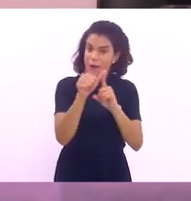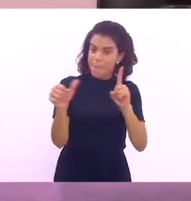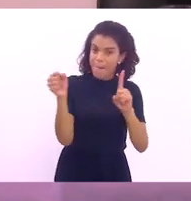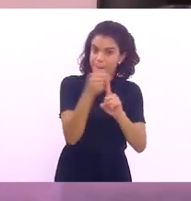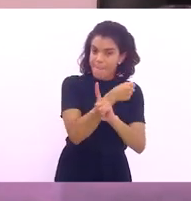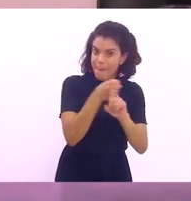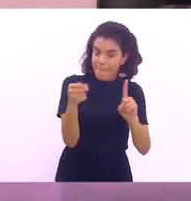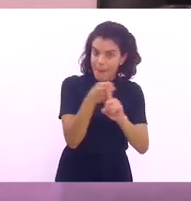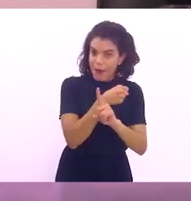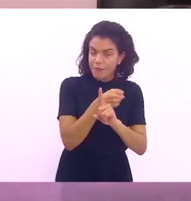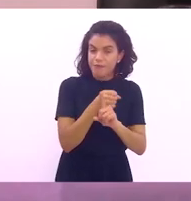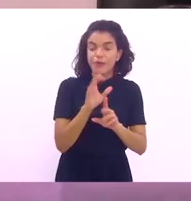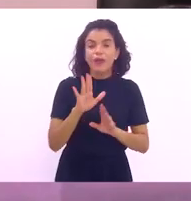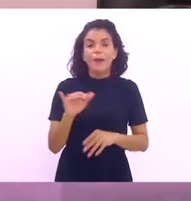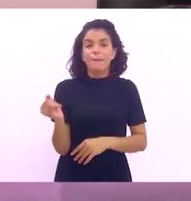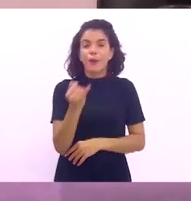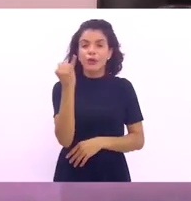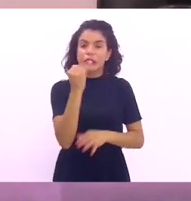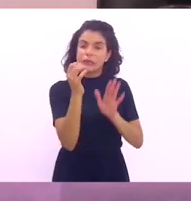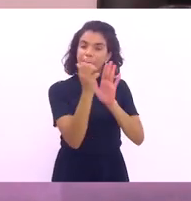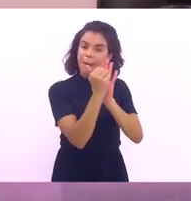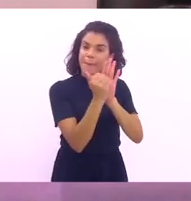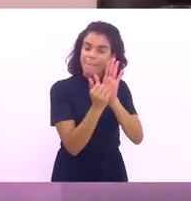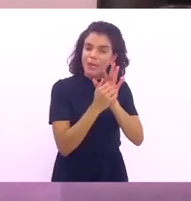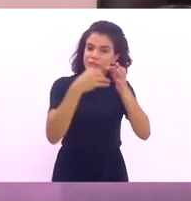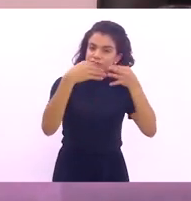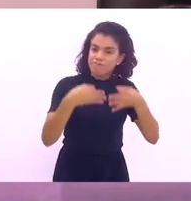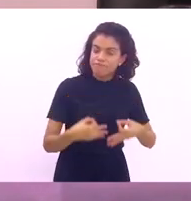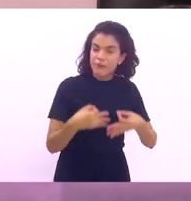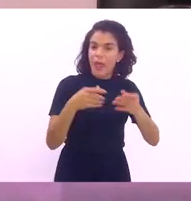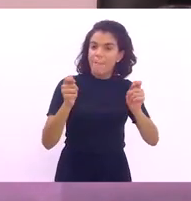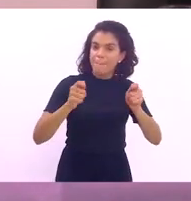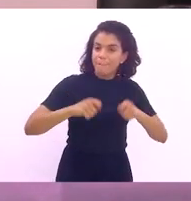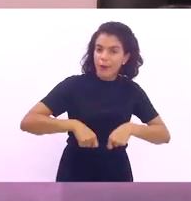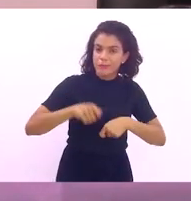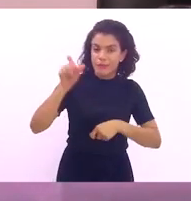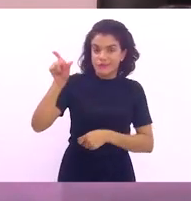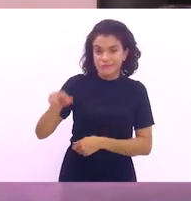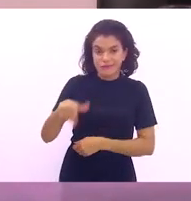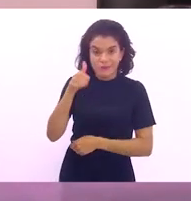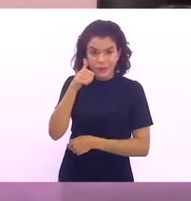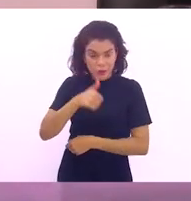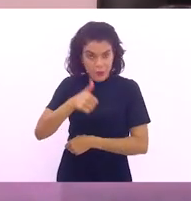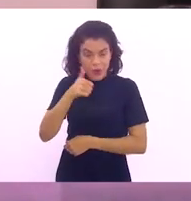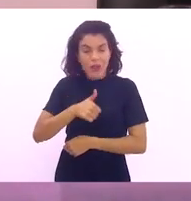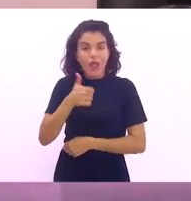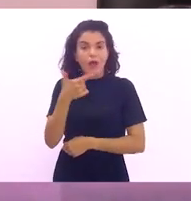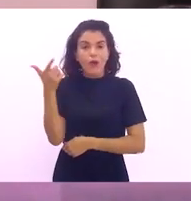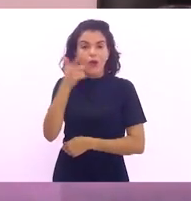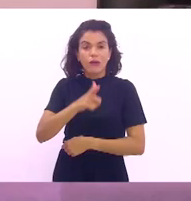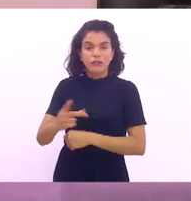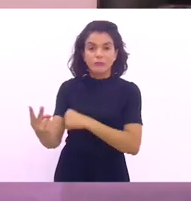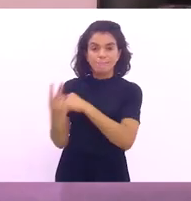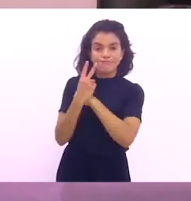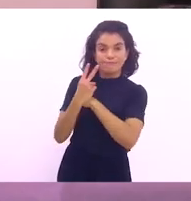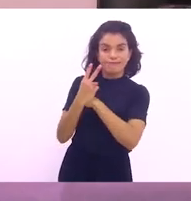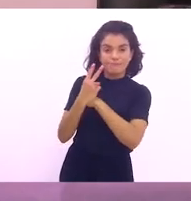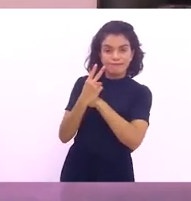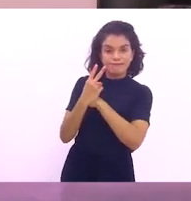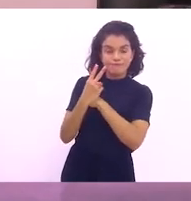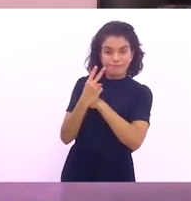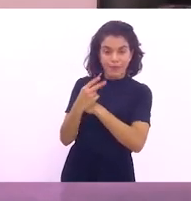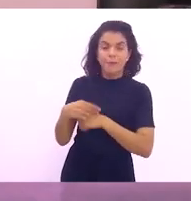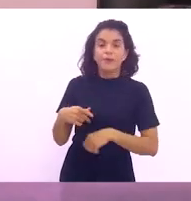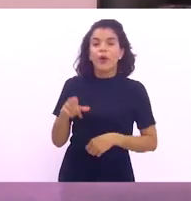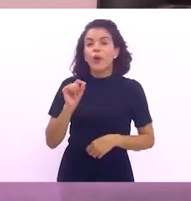a grande importância do registro correto é a possibilidade desta mulher ter a medida protetiva deferida